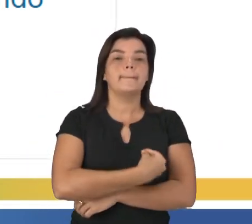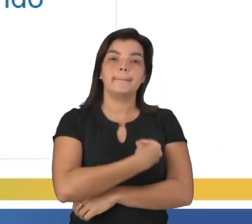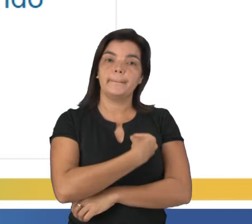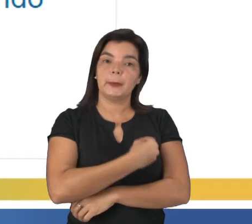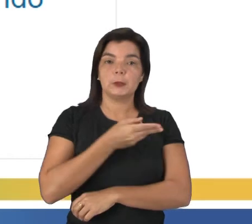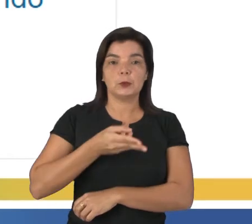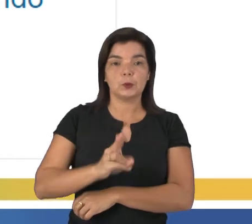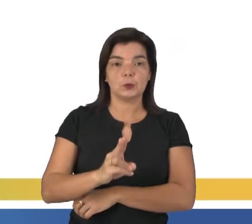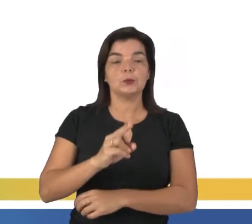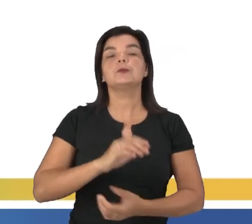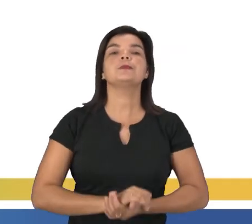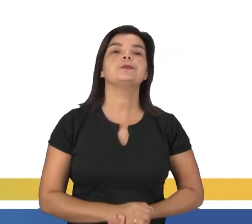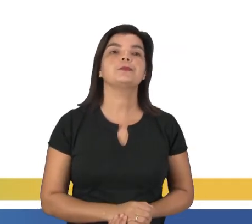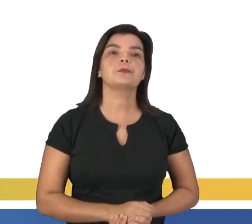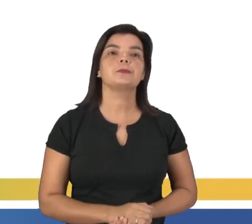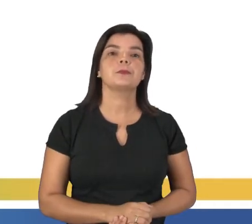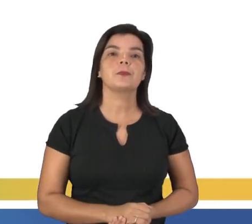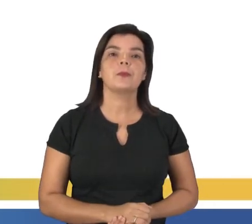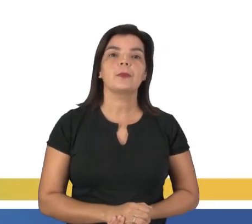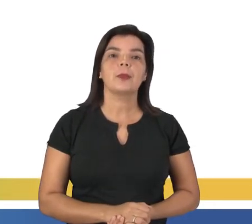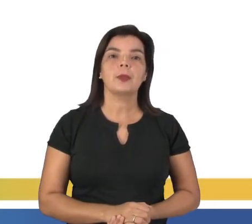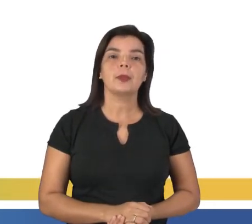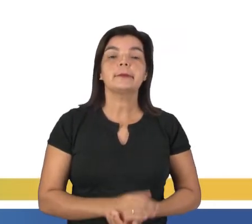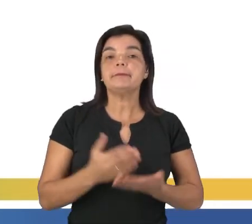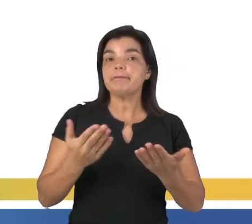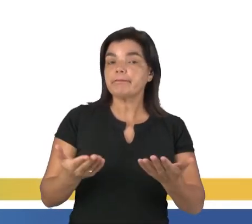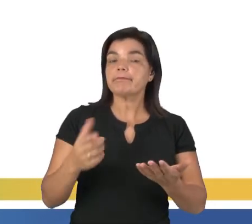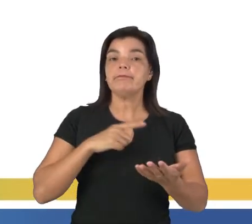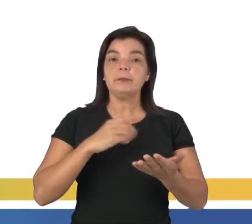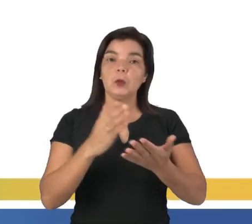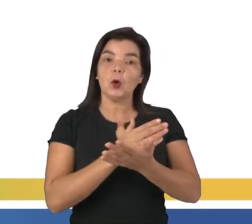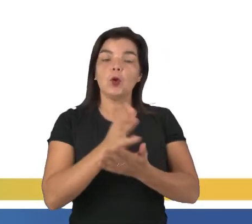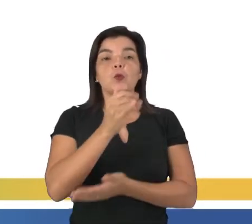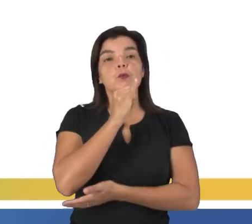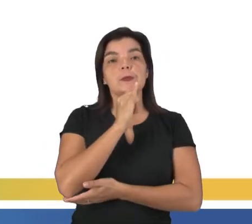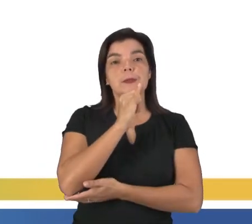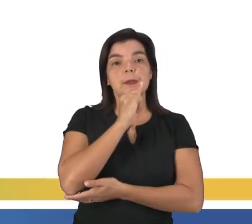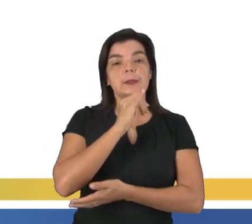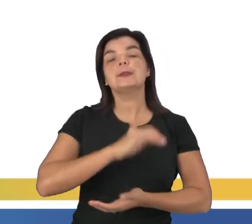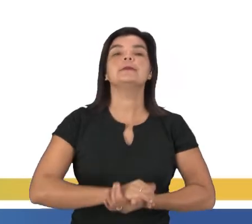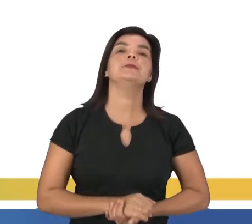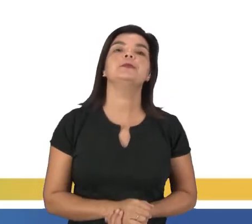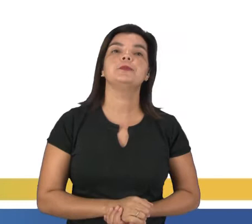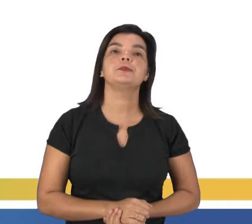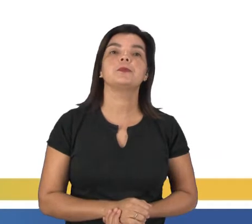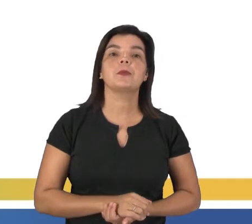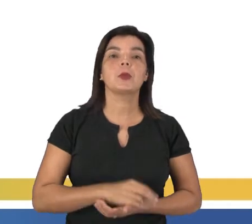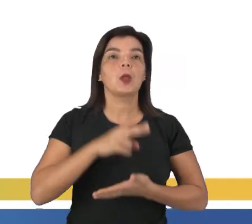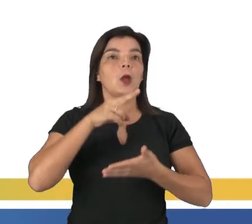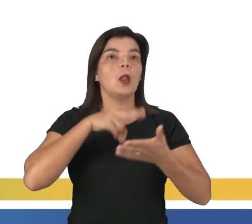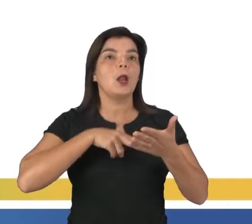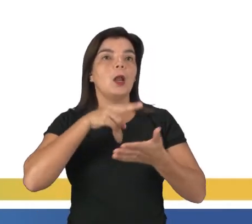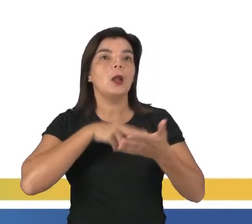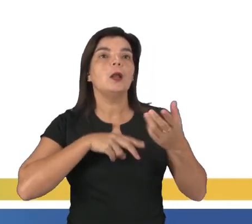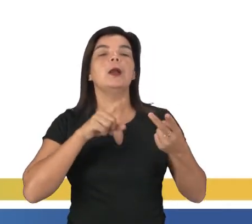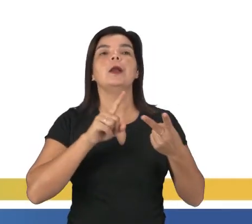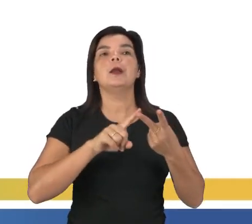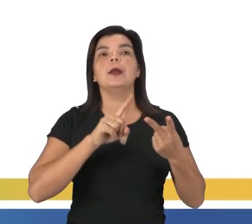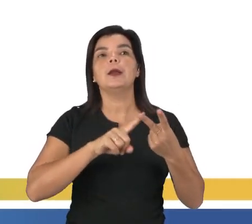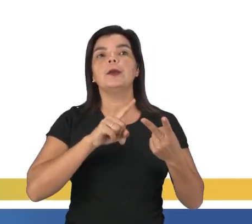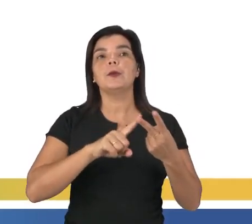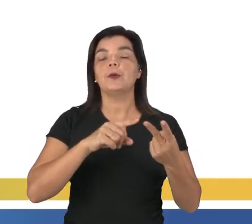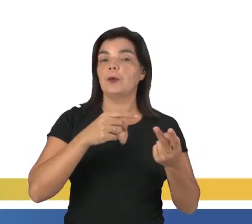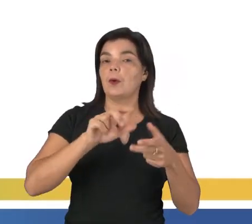presente contínuo, tá? E aí tem alguns exemplos, né? Ler, lendo,